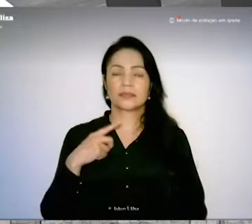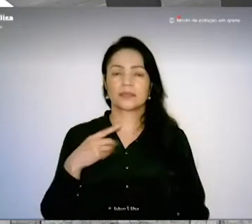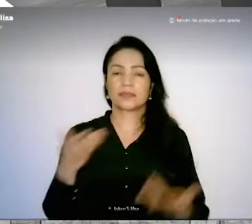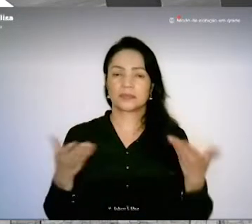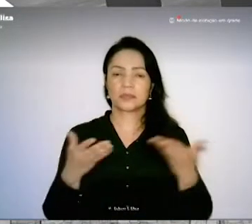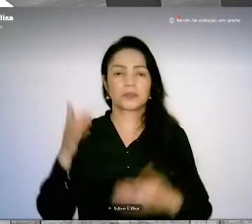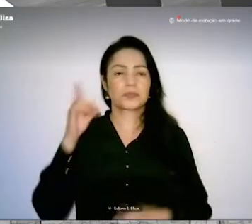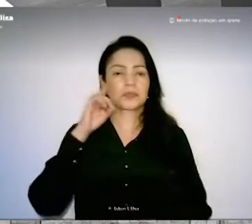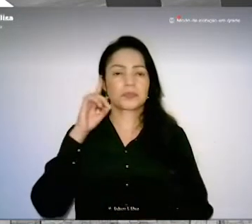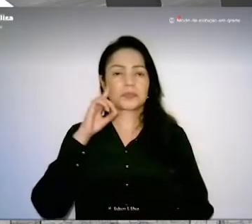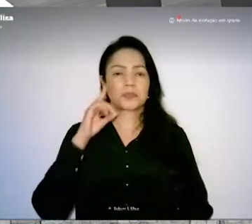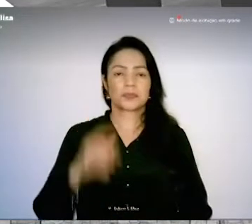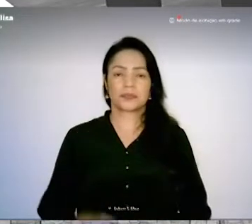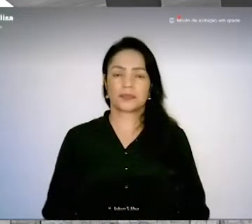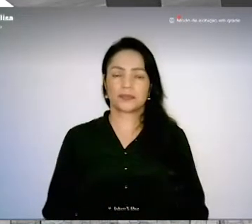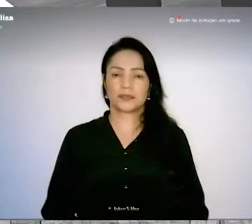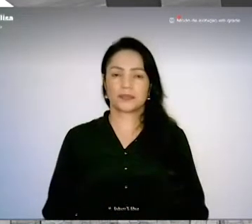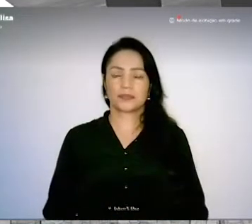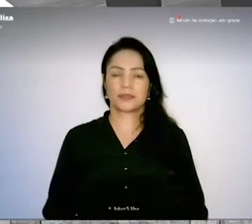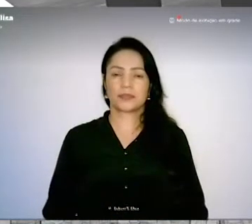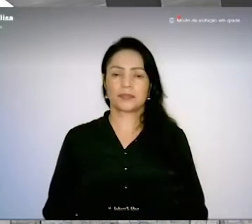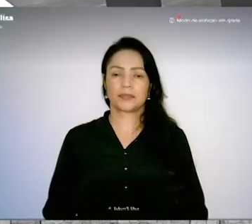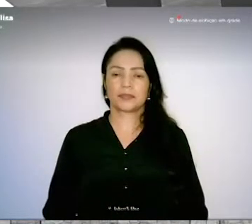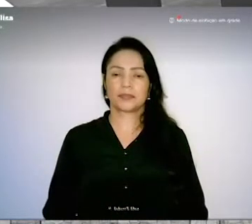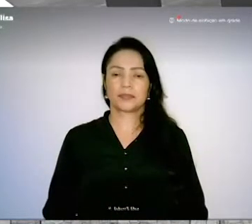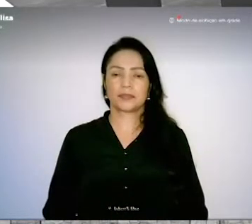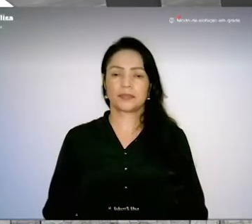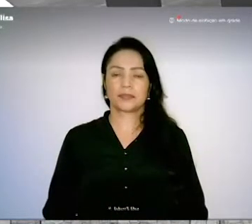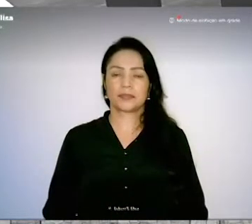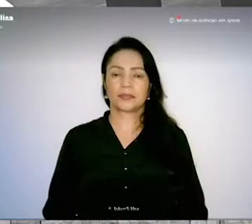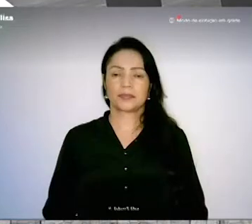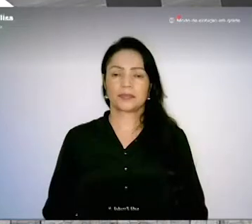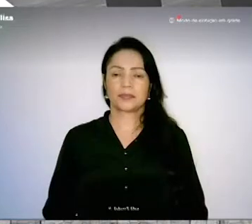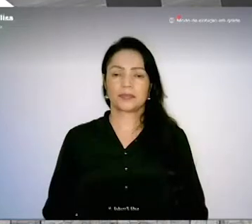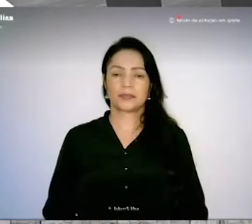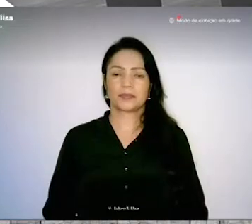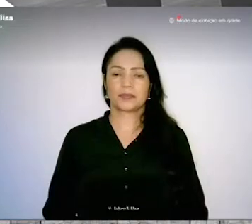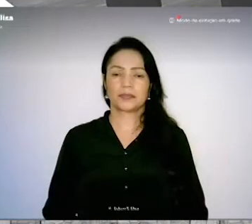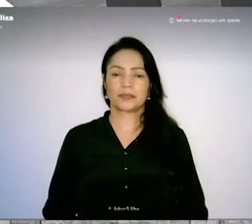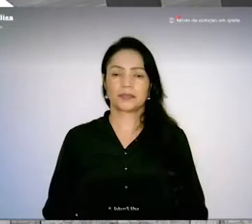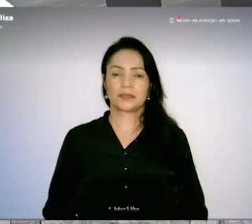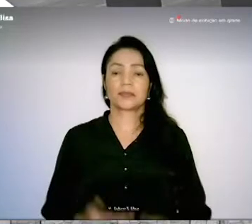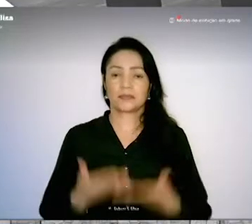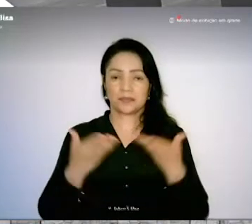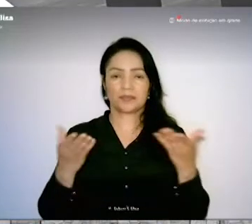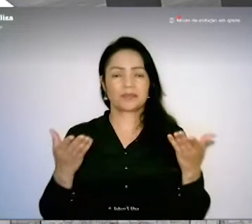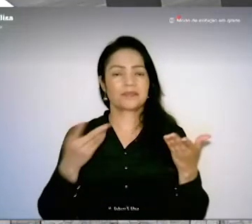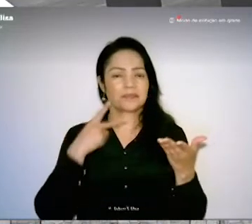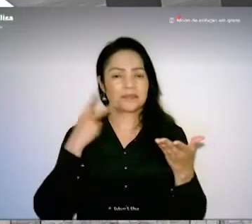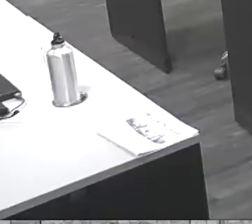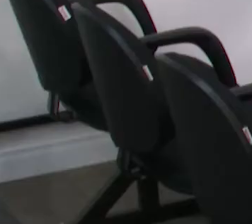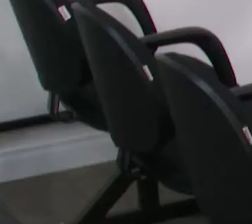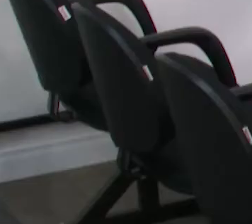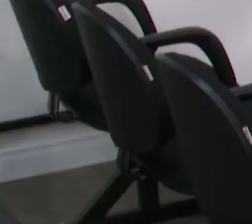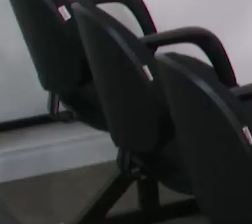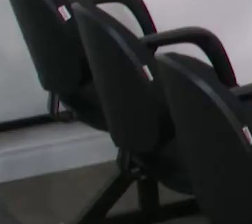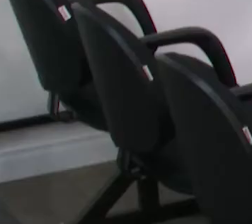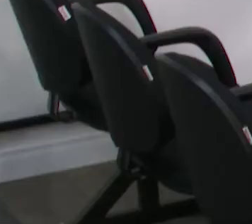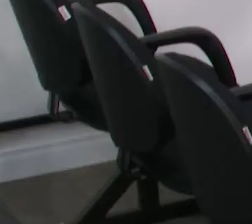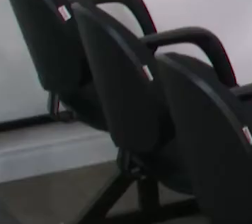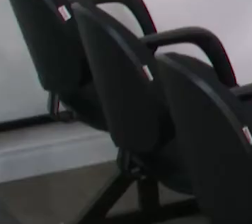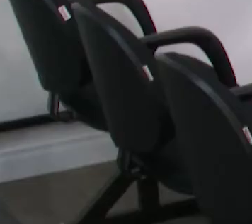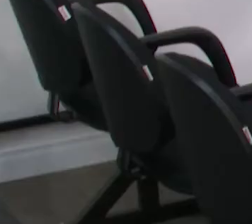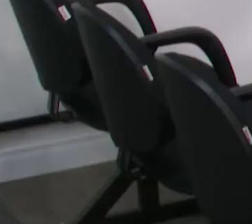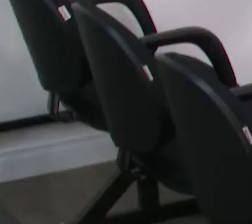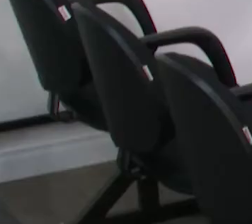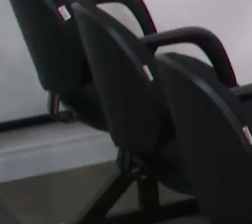encaminhado a mais uma comissão permanente da Câmara, antes de ser efetivamente debatido e votado em plenário. Para